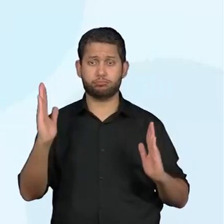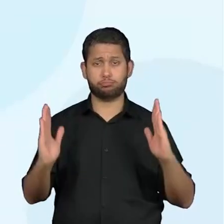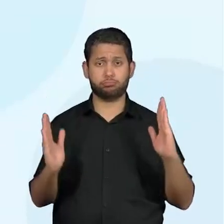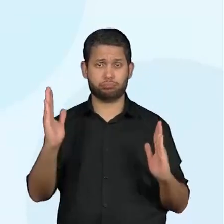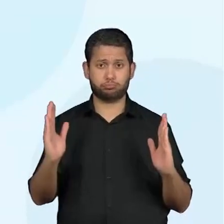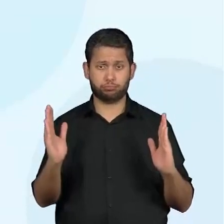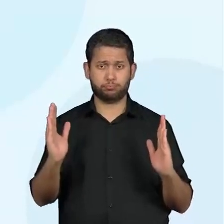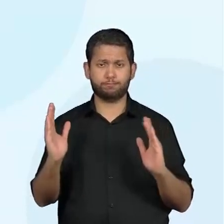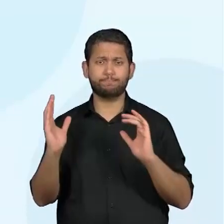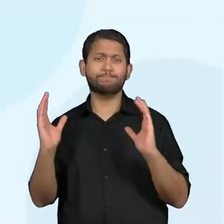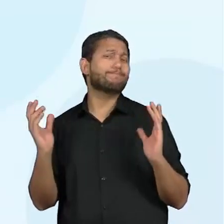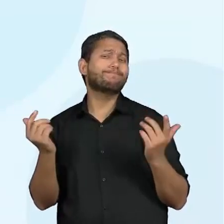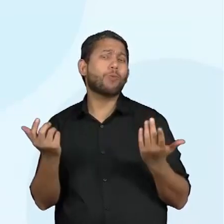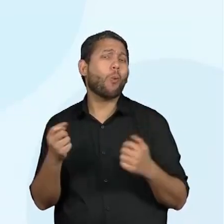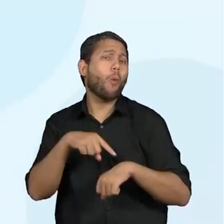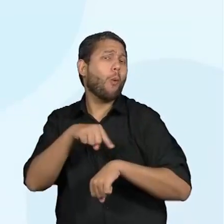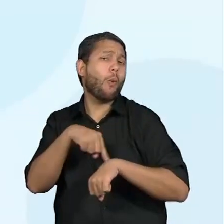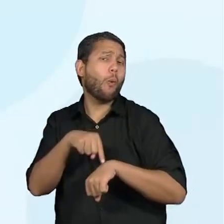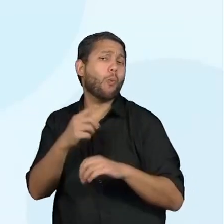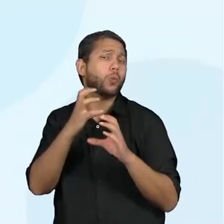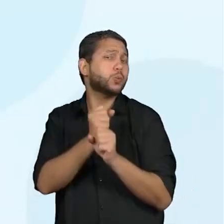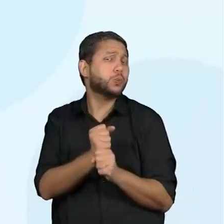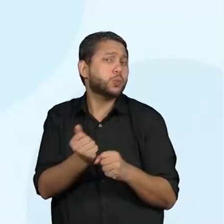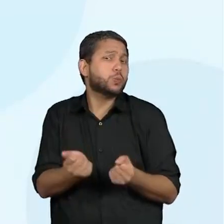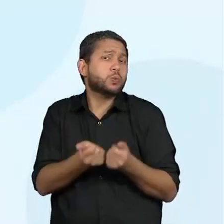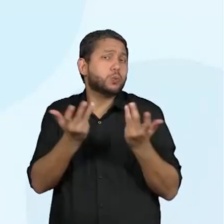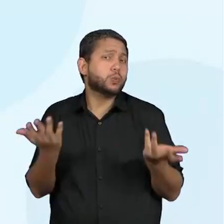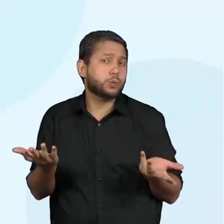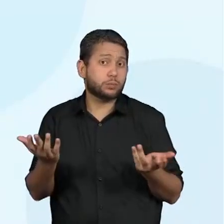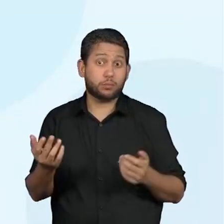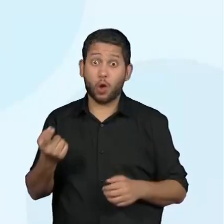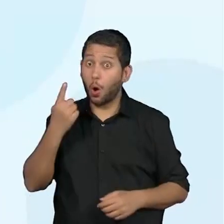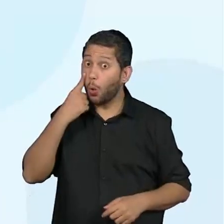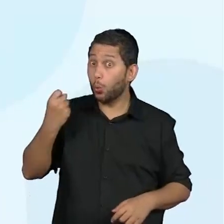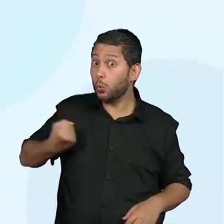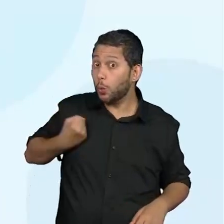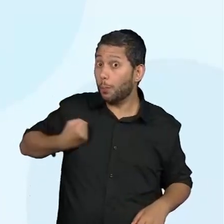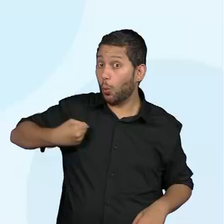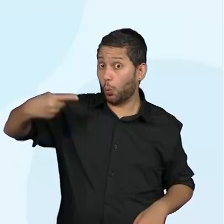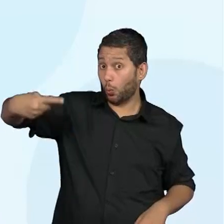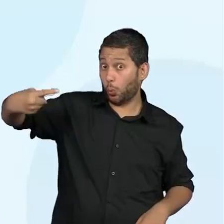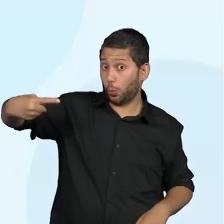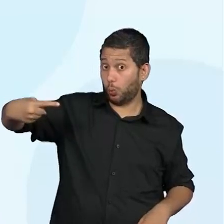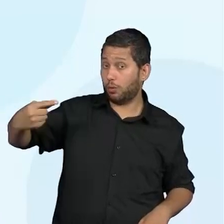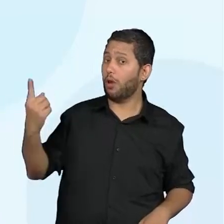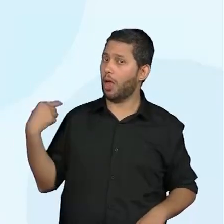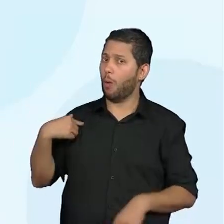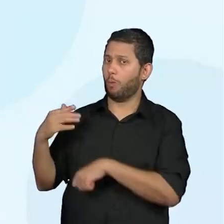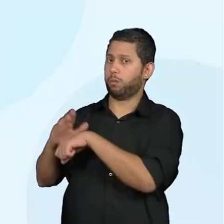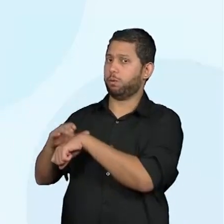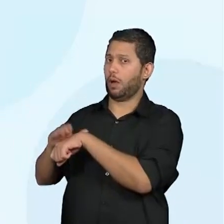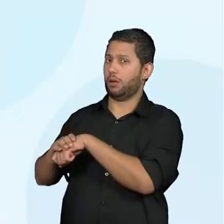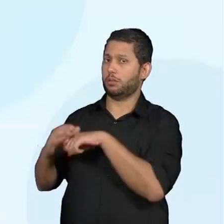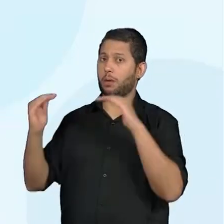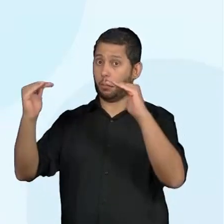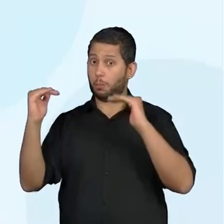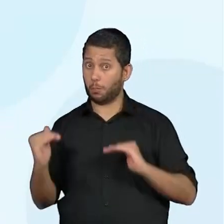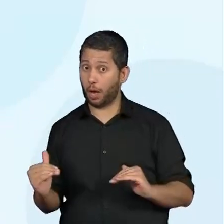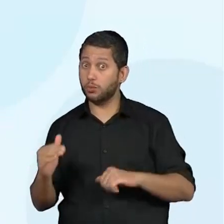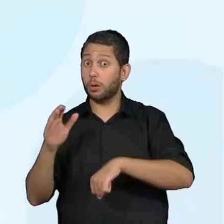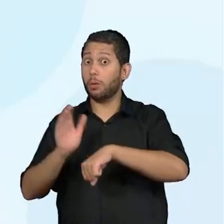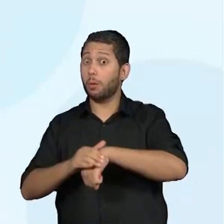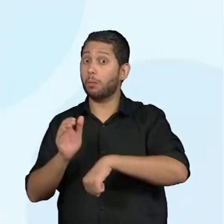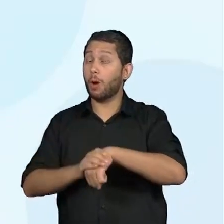duas situações. Eu vou fazer a primeira aqui no vídeo, junto com vocês, e a segunda situação